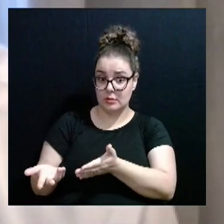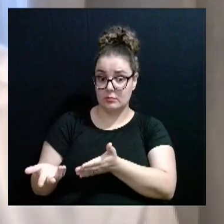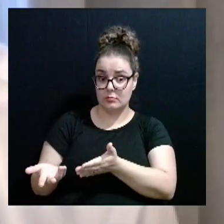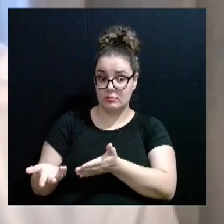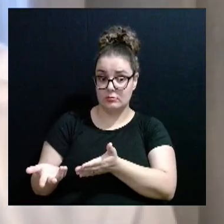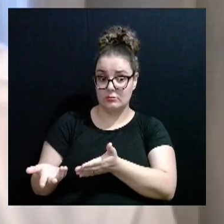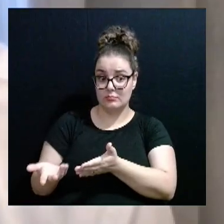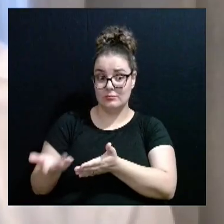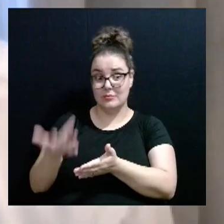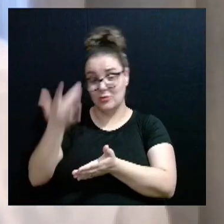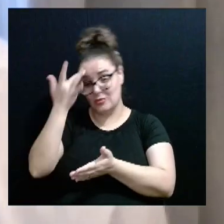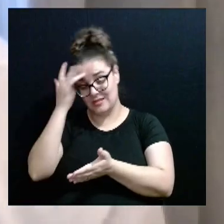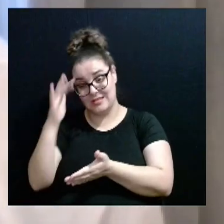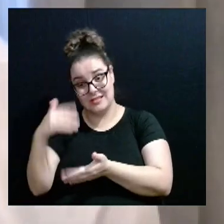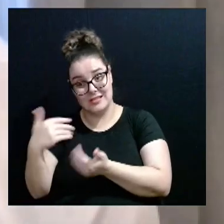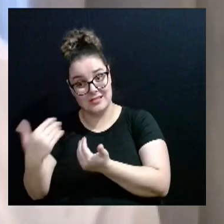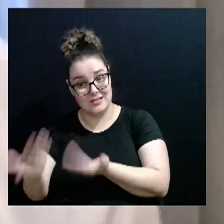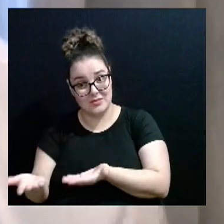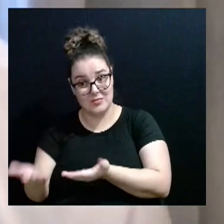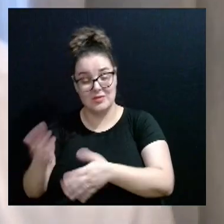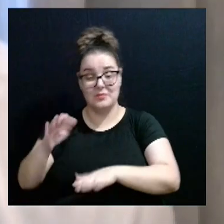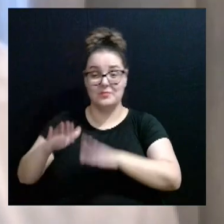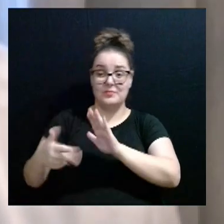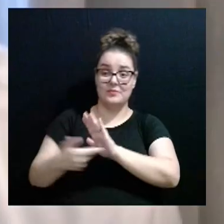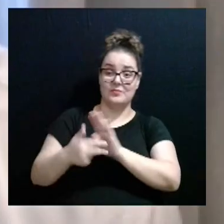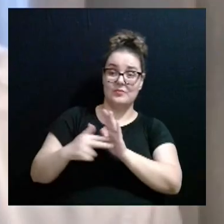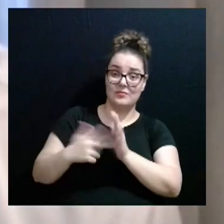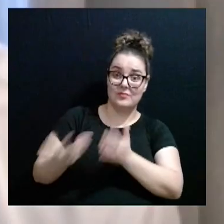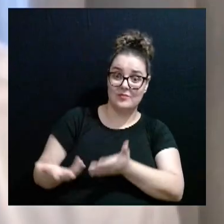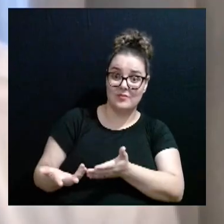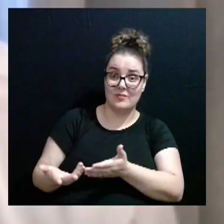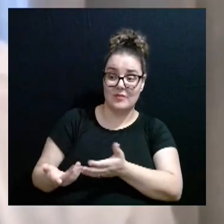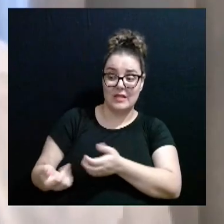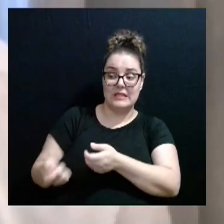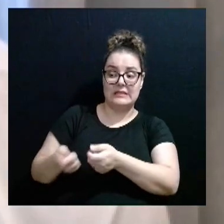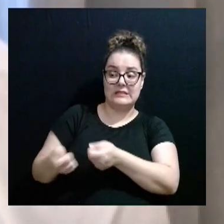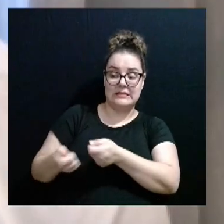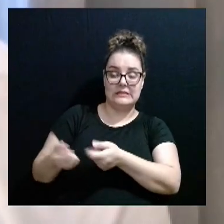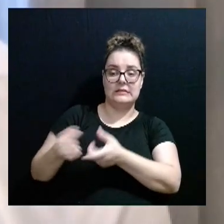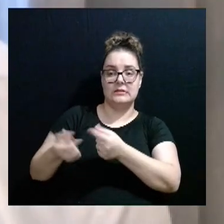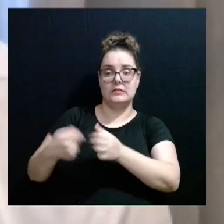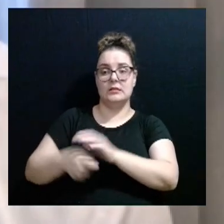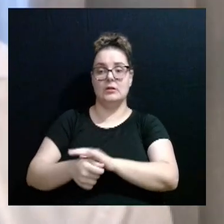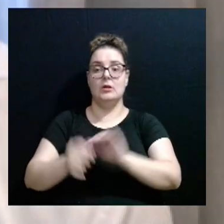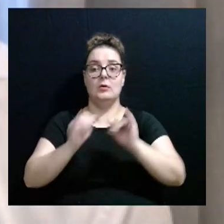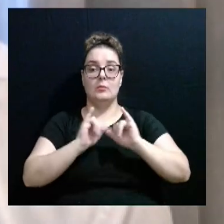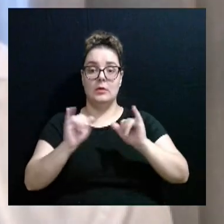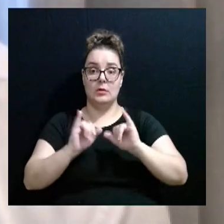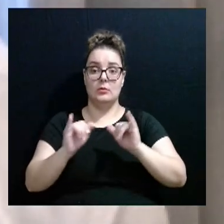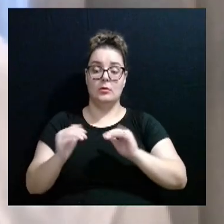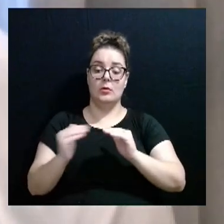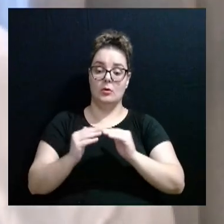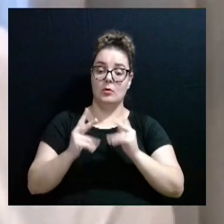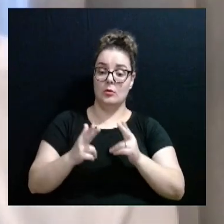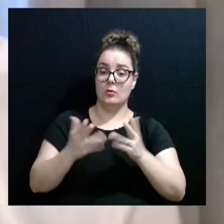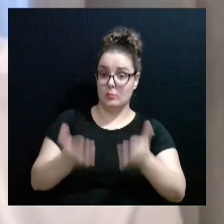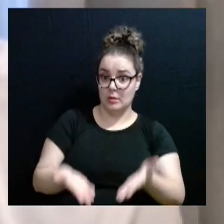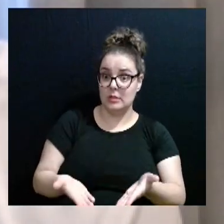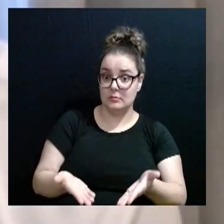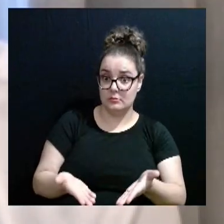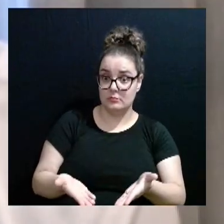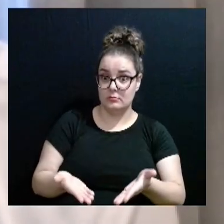incerteza e significa, às vezes, segurar um investimento, a notícia de um acordo como esse, ela incentiva